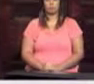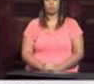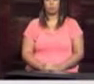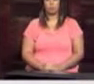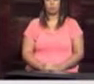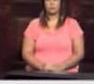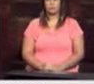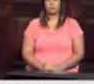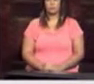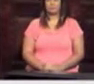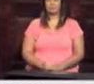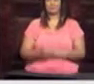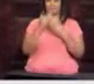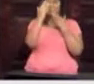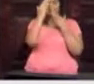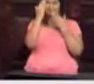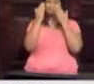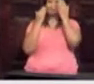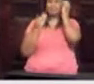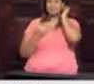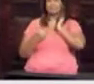Obrigado, senhora presidente.